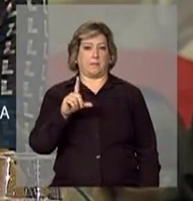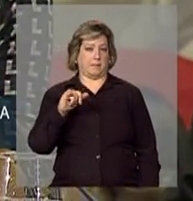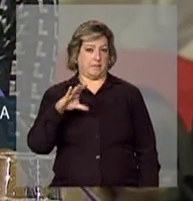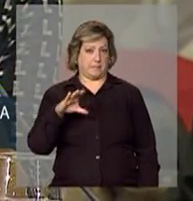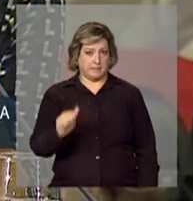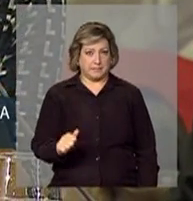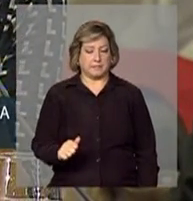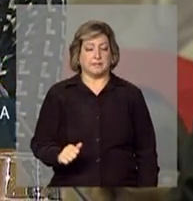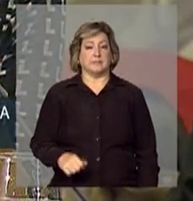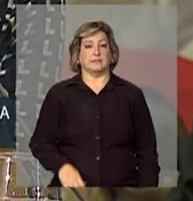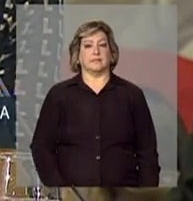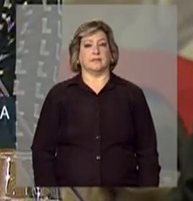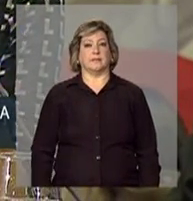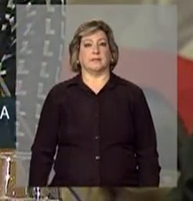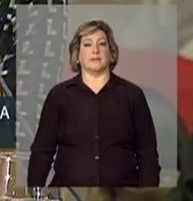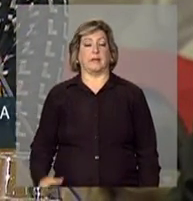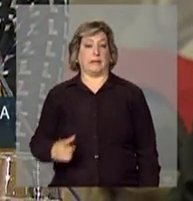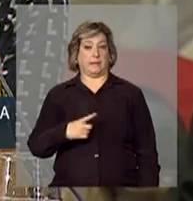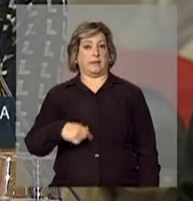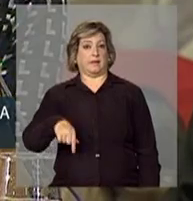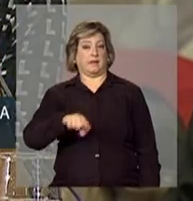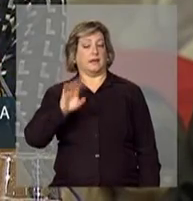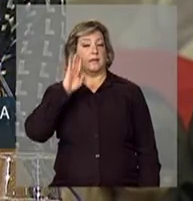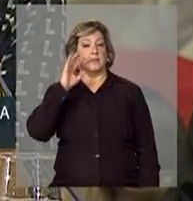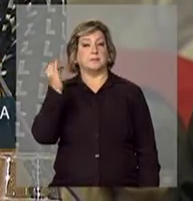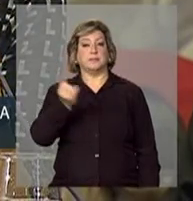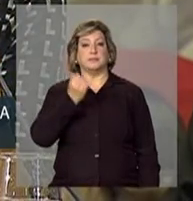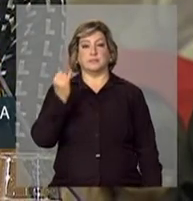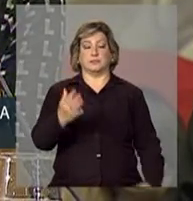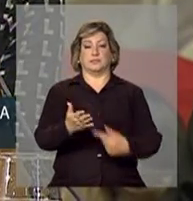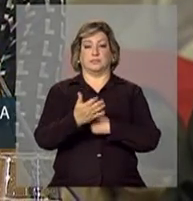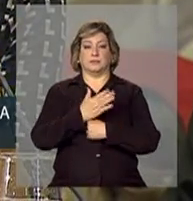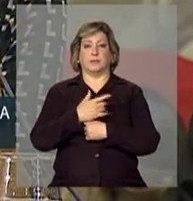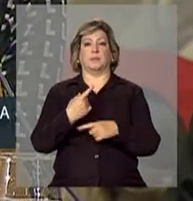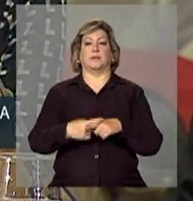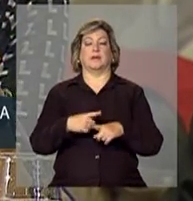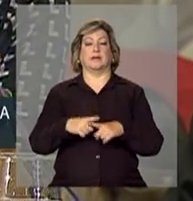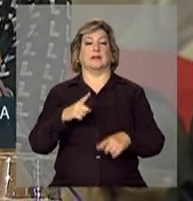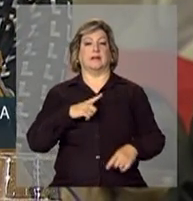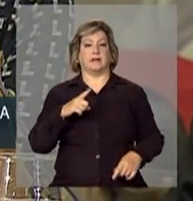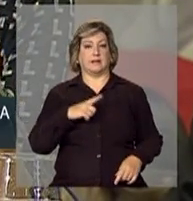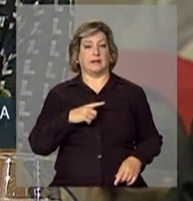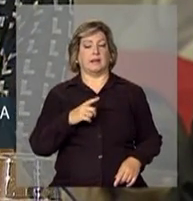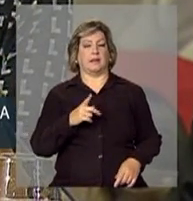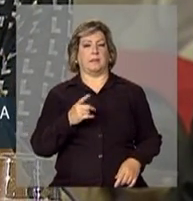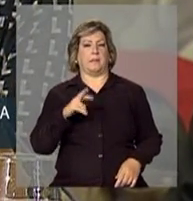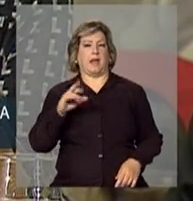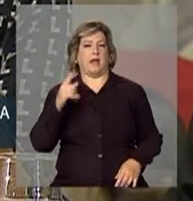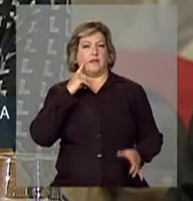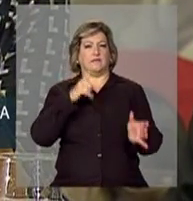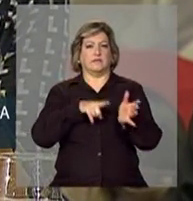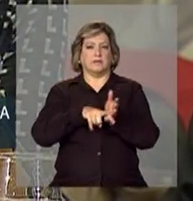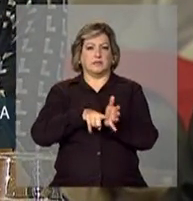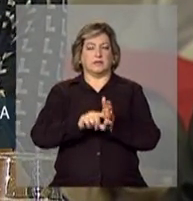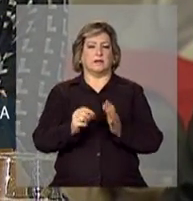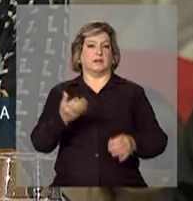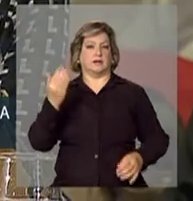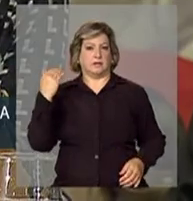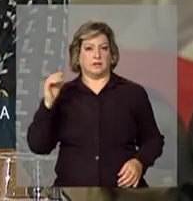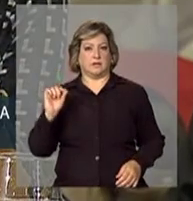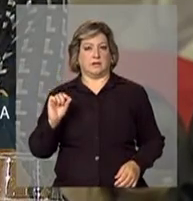também, que são uma preciosa ajuda, porque tem uma prática de investigação muito anterior à minha, nós identificamos